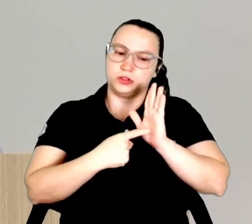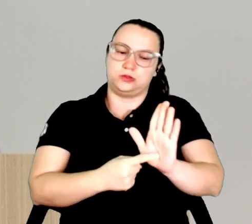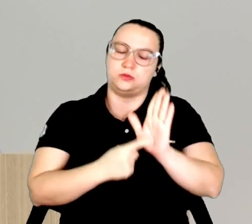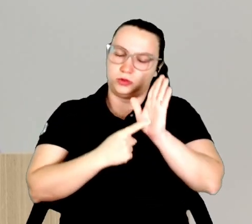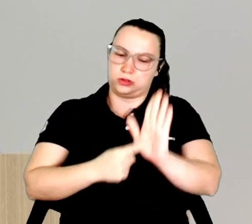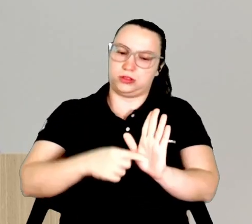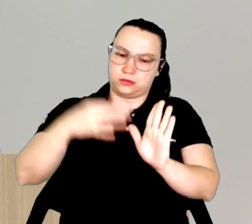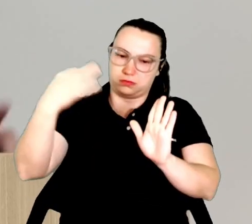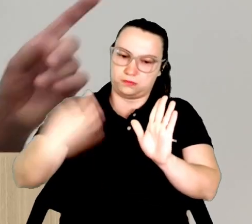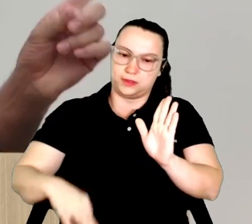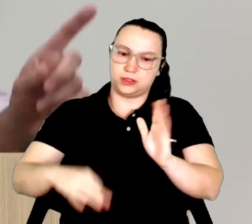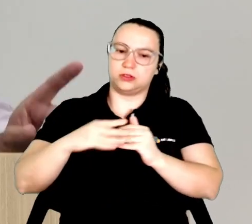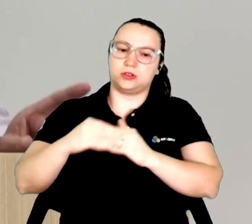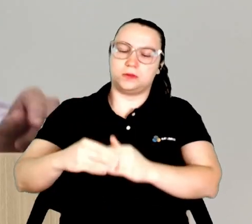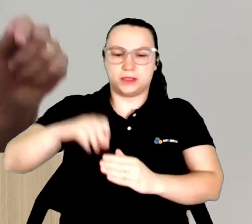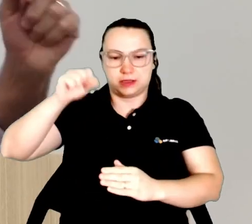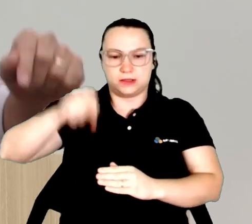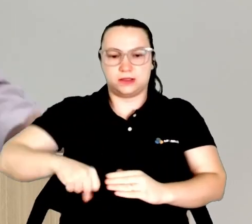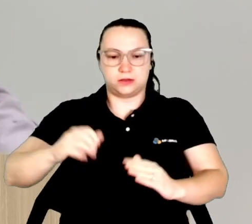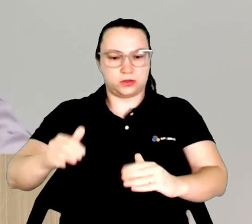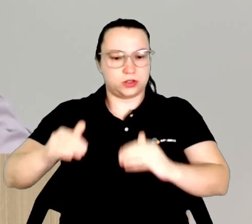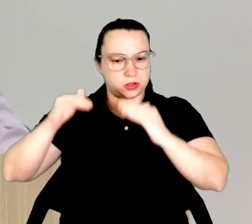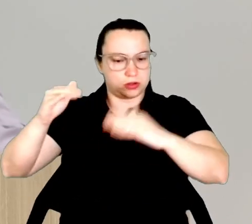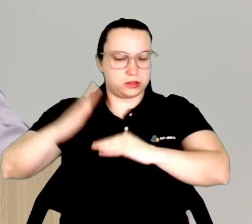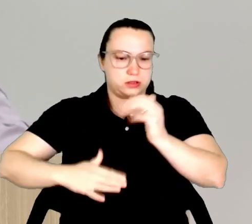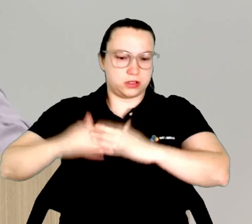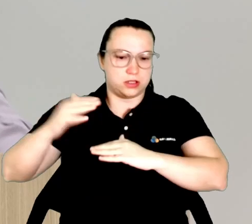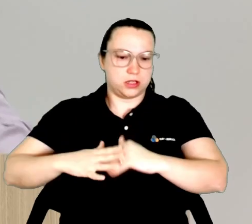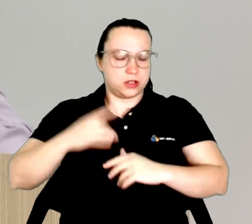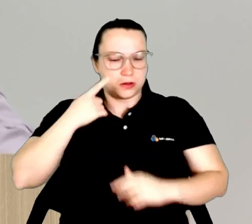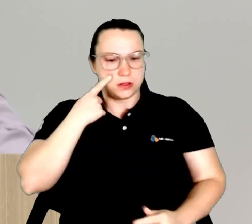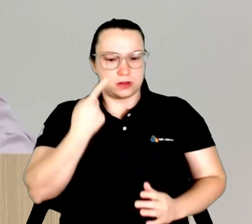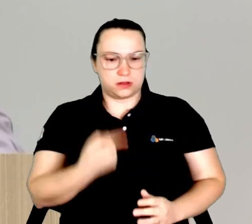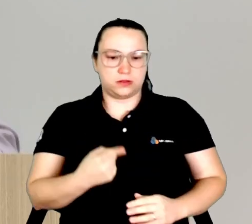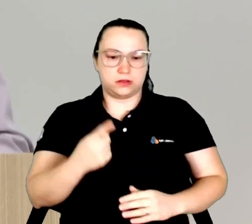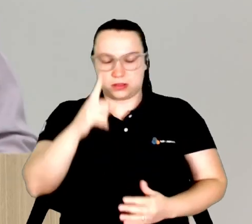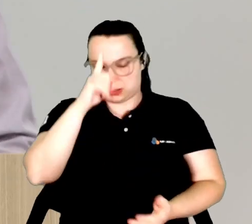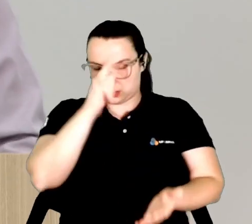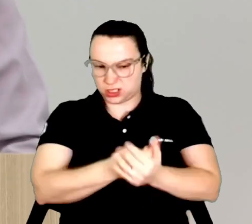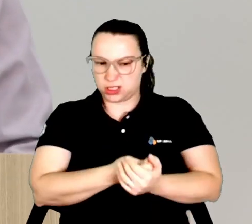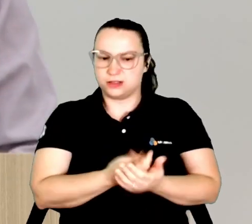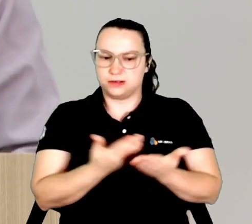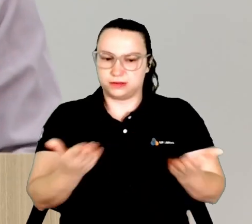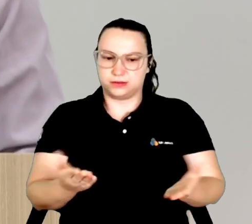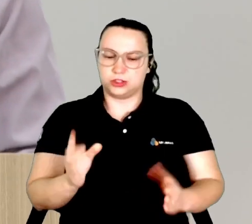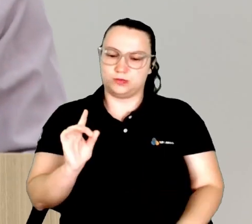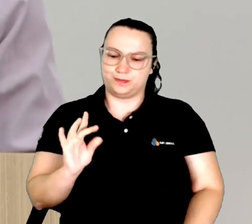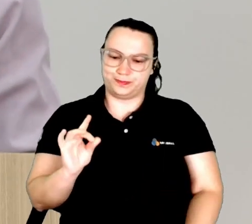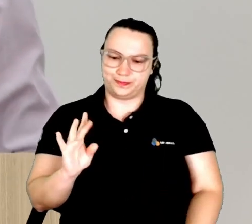que ser encaminhado, sim, aí para as autoridades competentes, para ser tomadas devidas providências. Seriam essas minhas considerações.